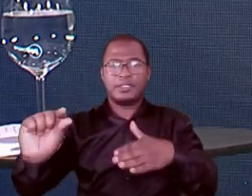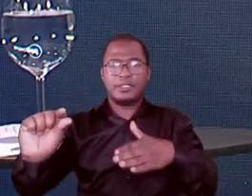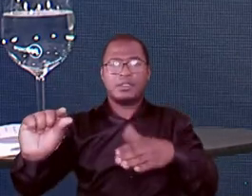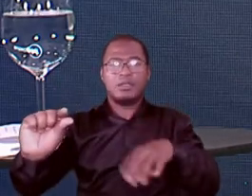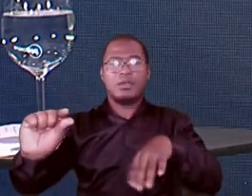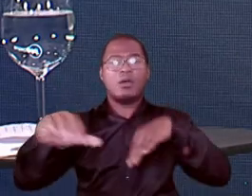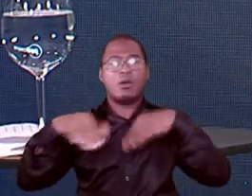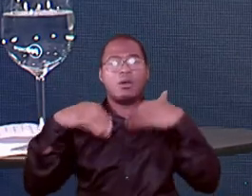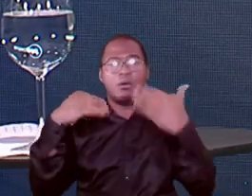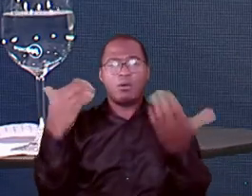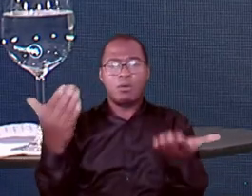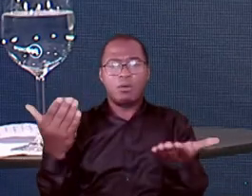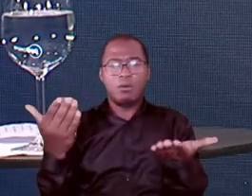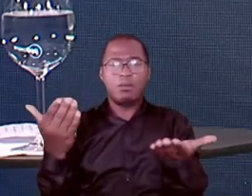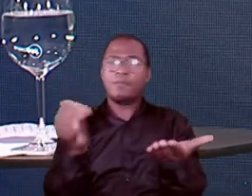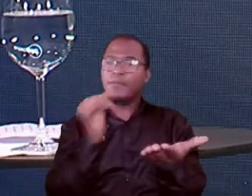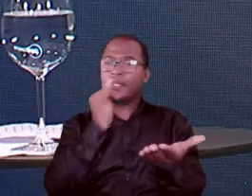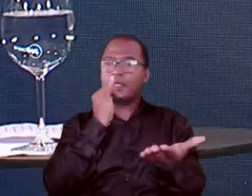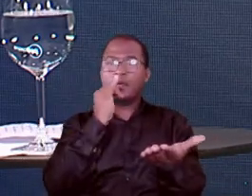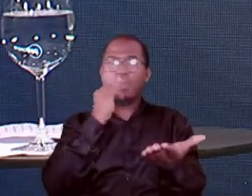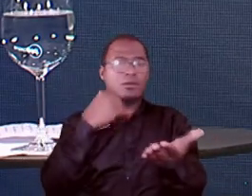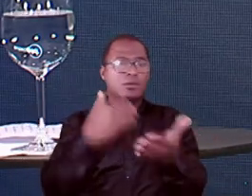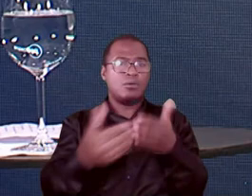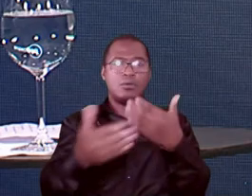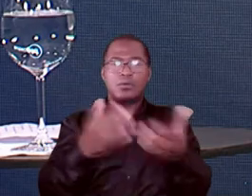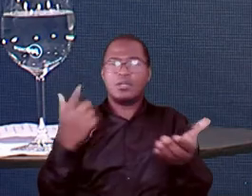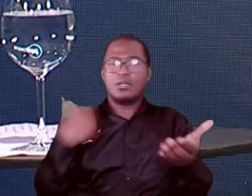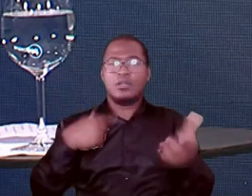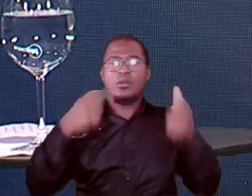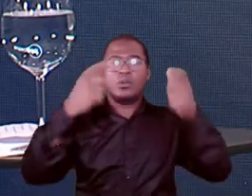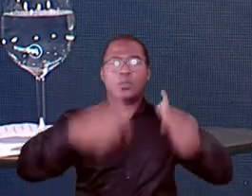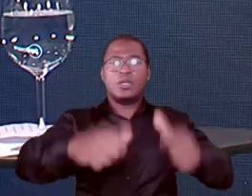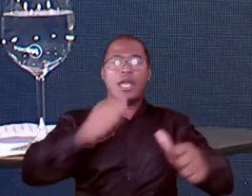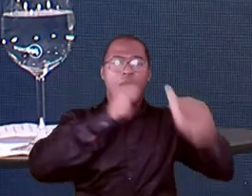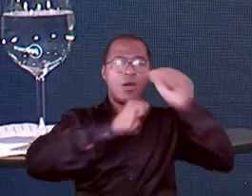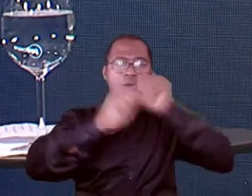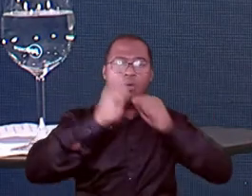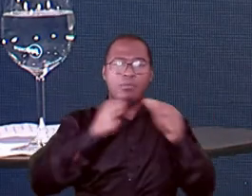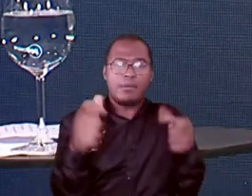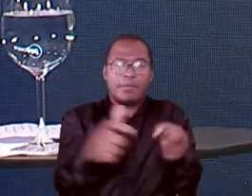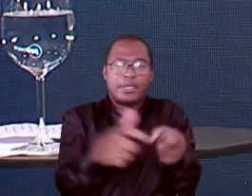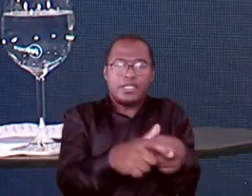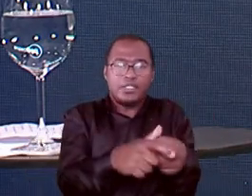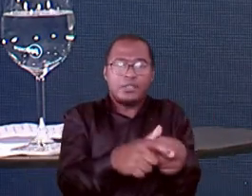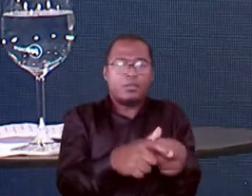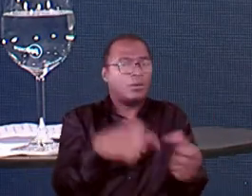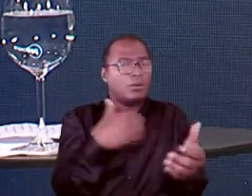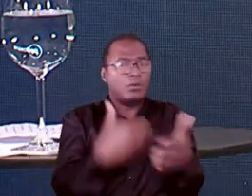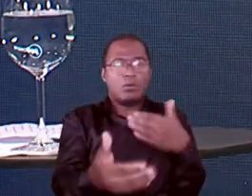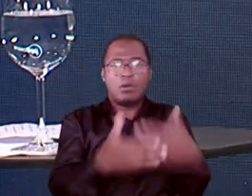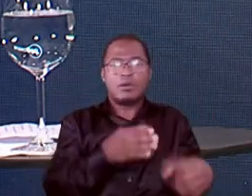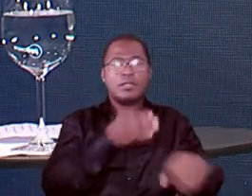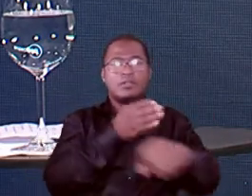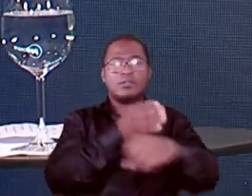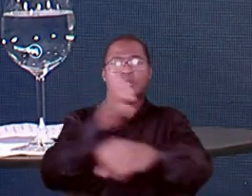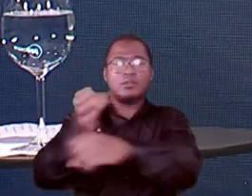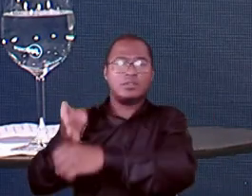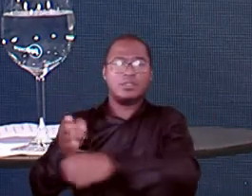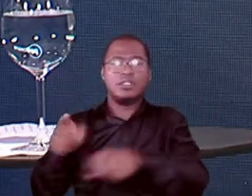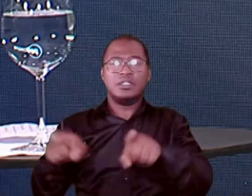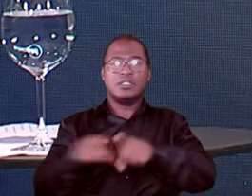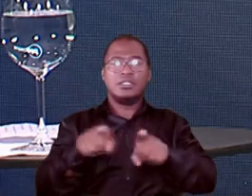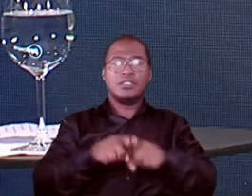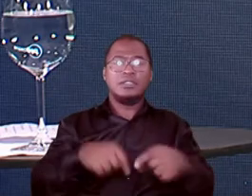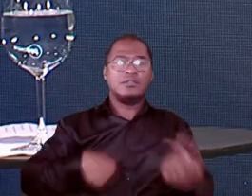o barzinho da dona Marieta na Favela da Maré soluções de crédito de meios de pagamento e de seguros de